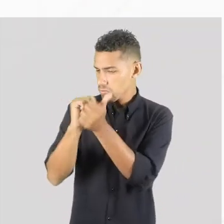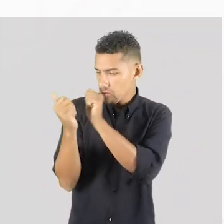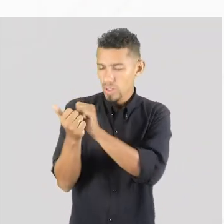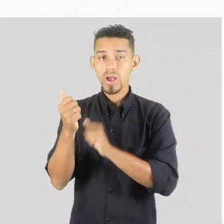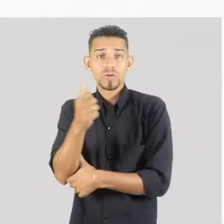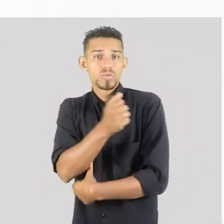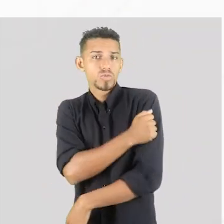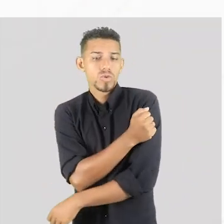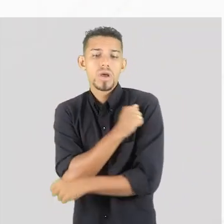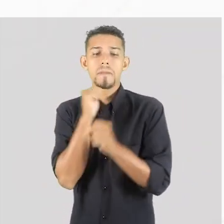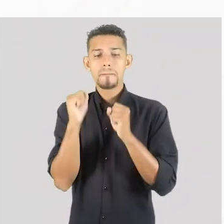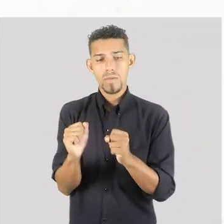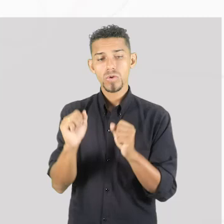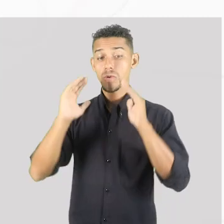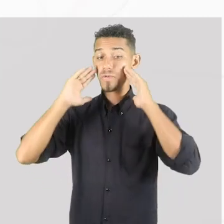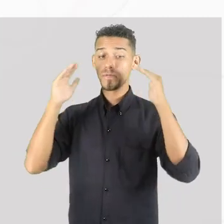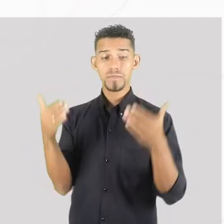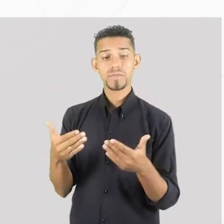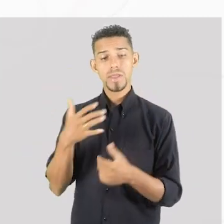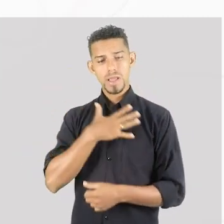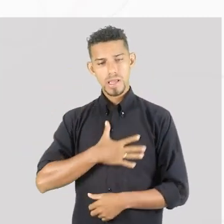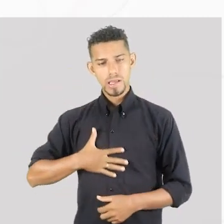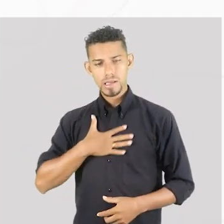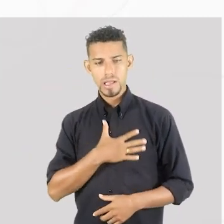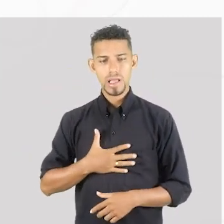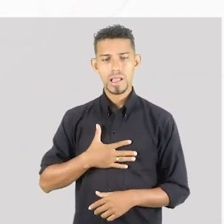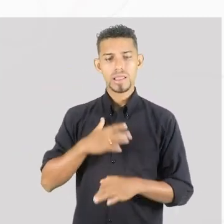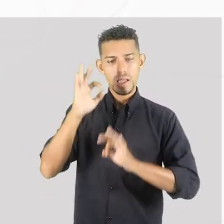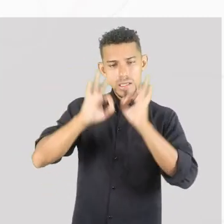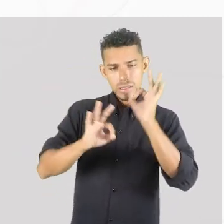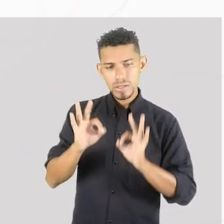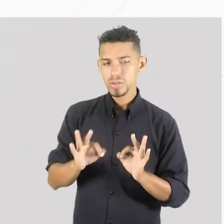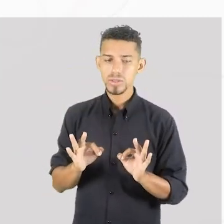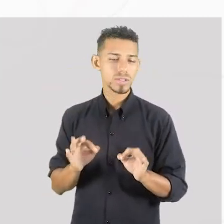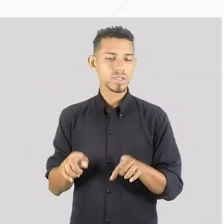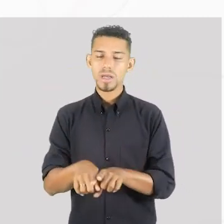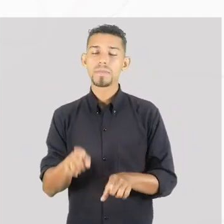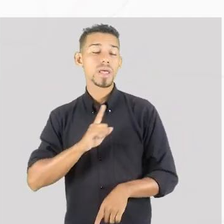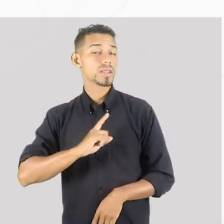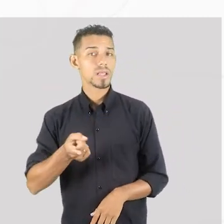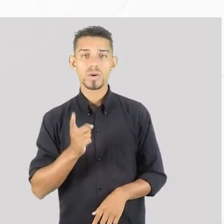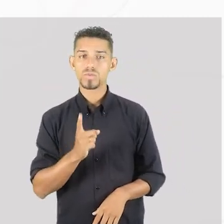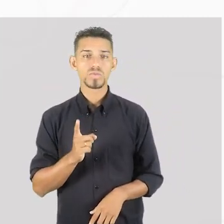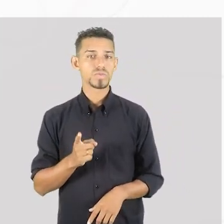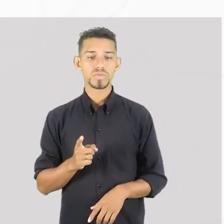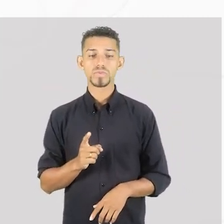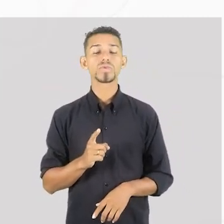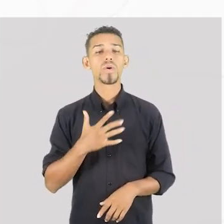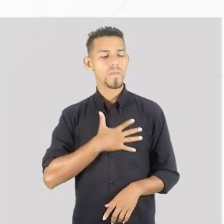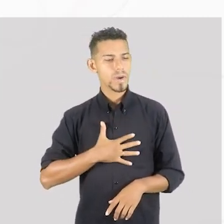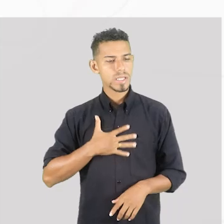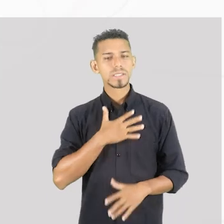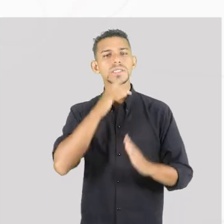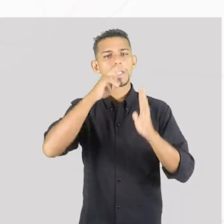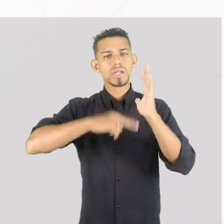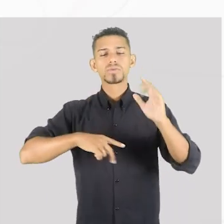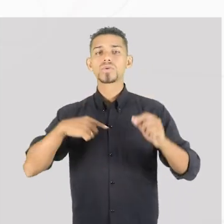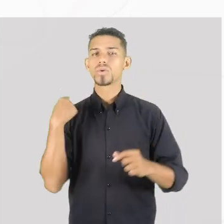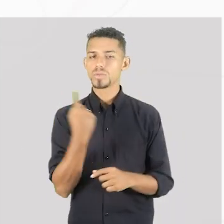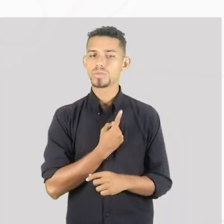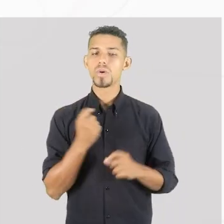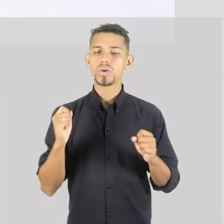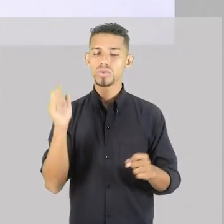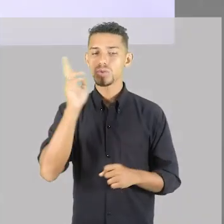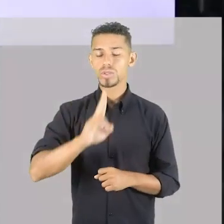alunos poderão resultar em prazer estético? Também não. Ela diz que além do prazer da leitura, nós também